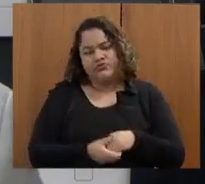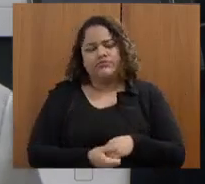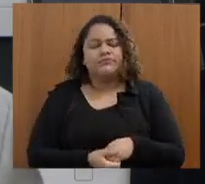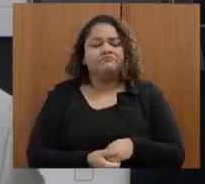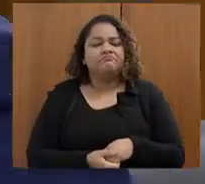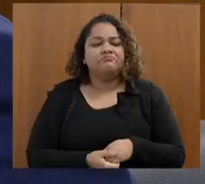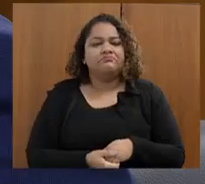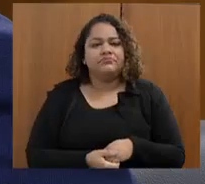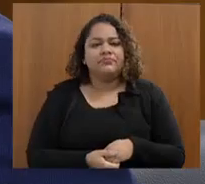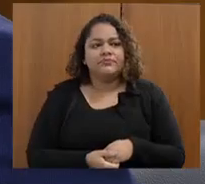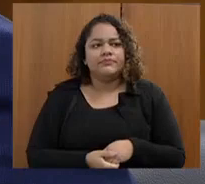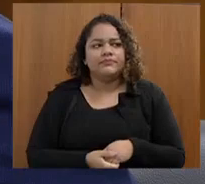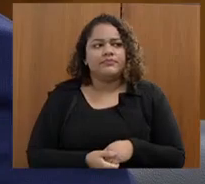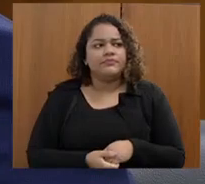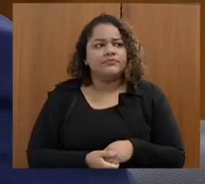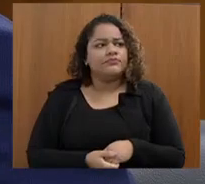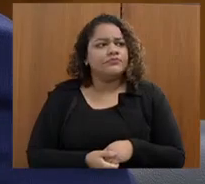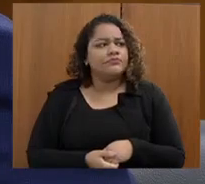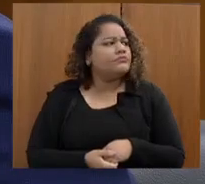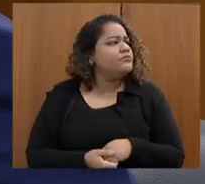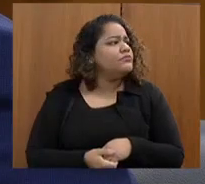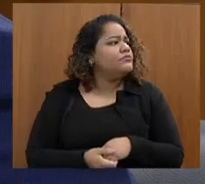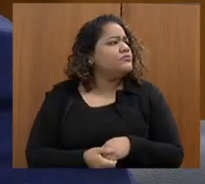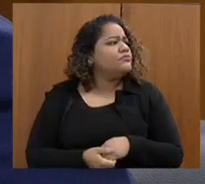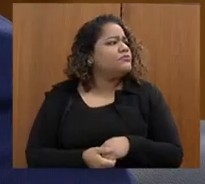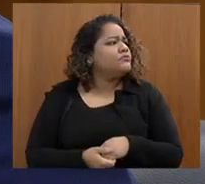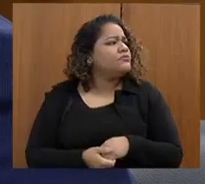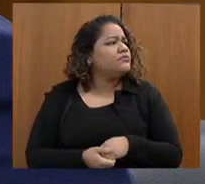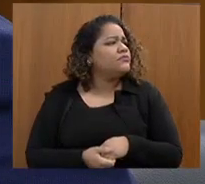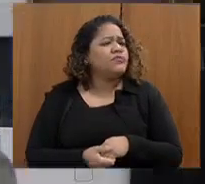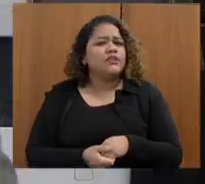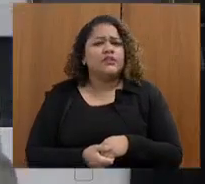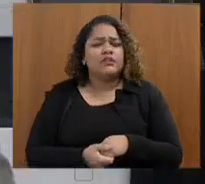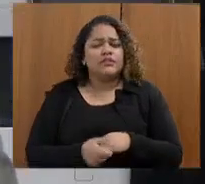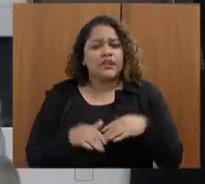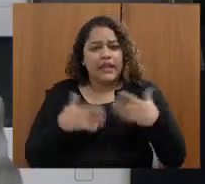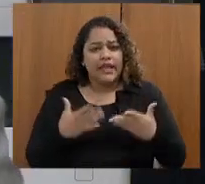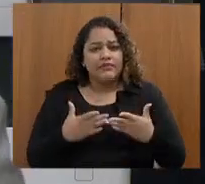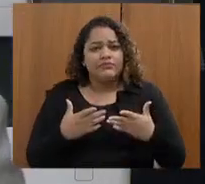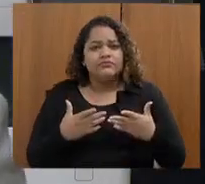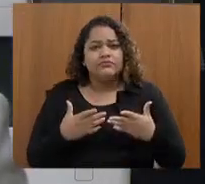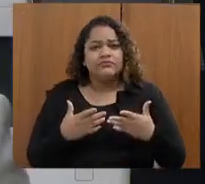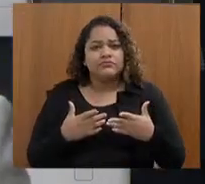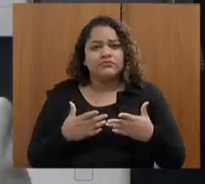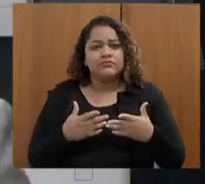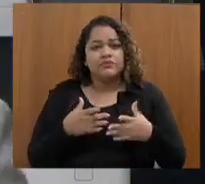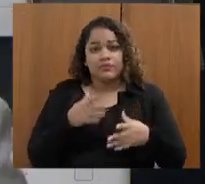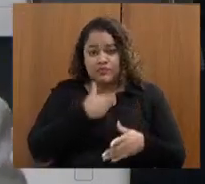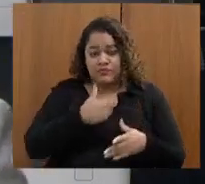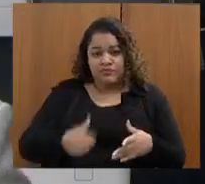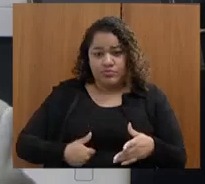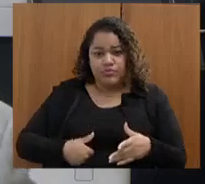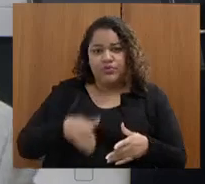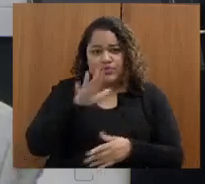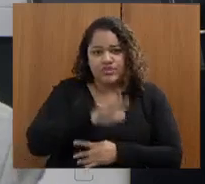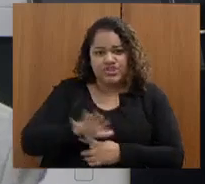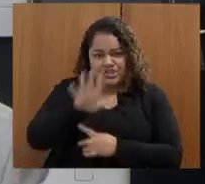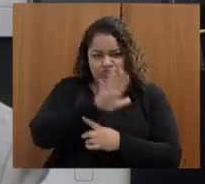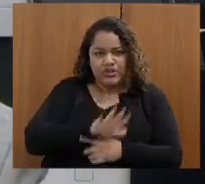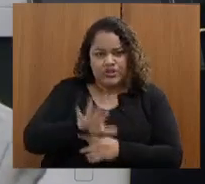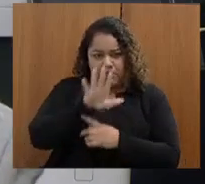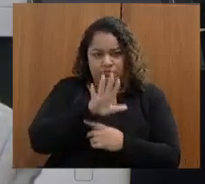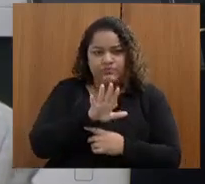é servidores da educação público em geral nós estamos aqui num processo de fiscalização